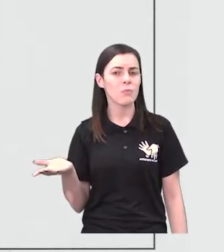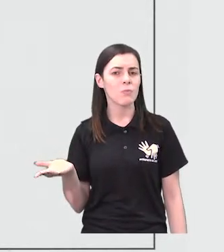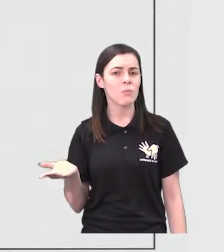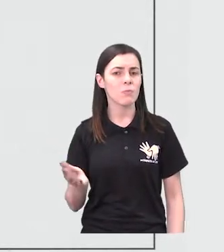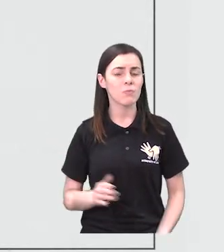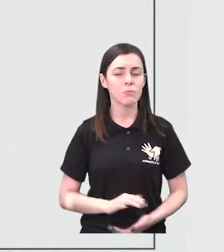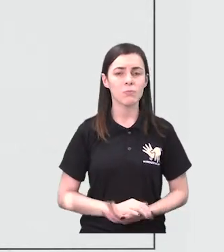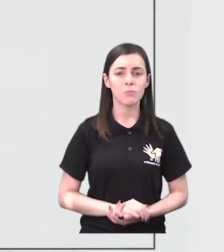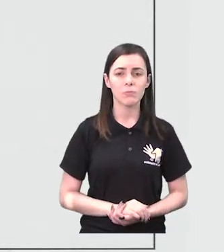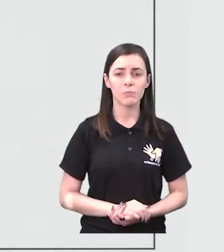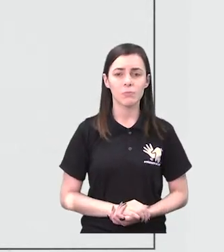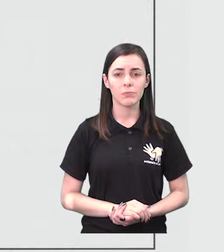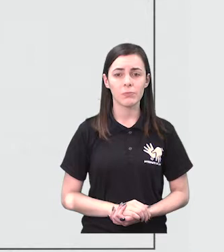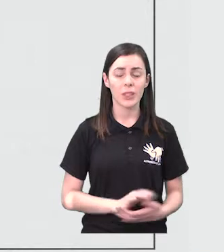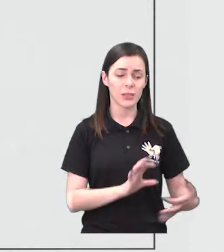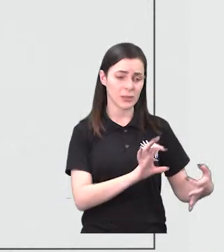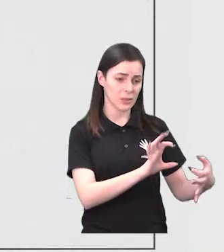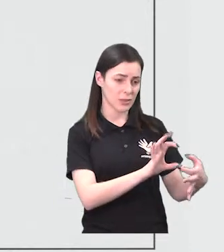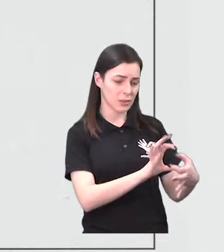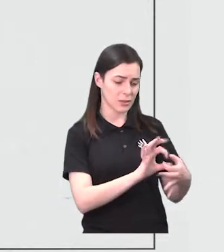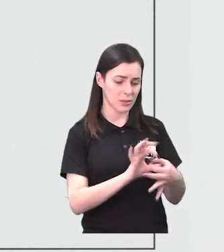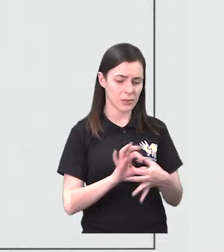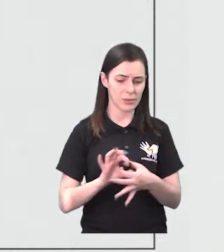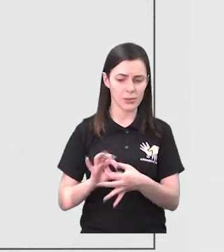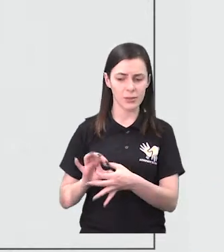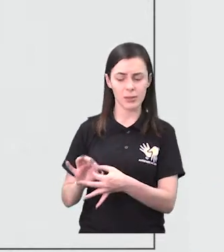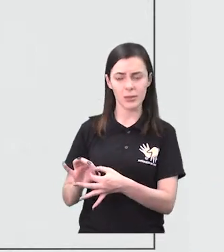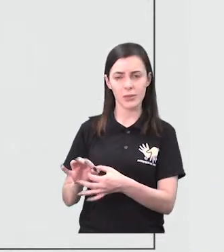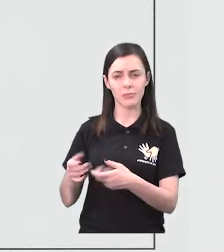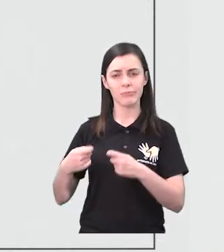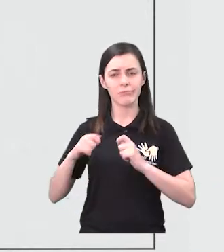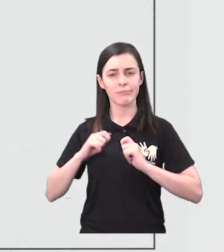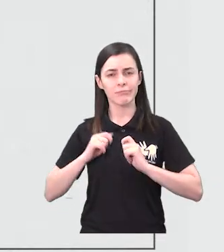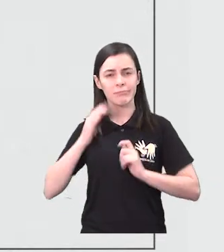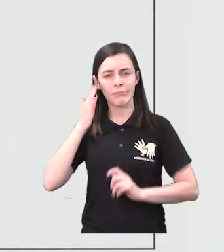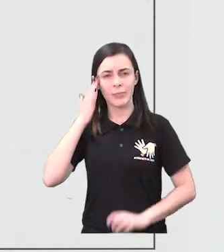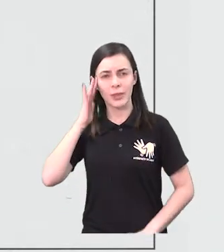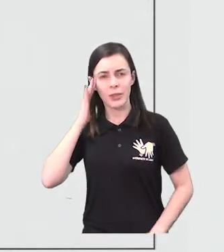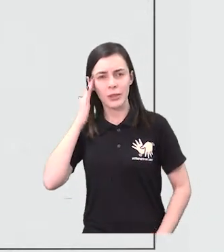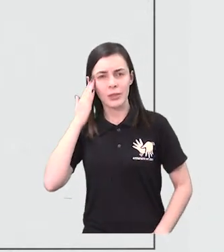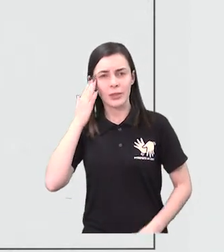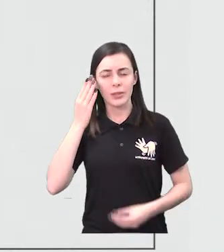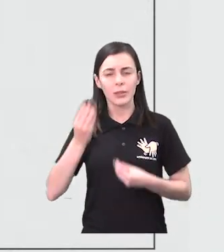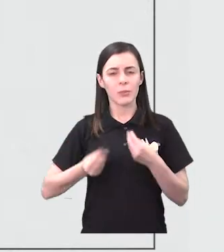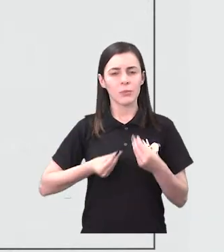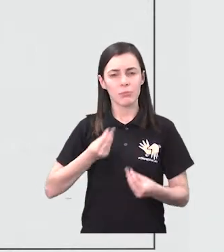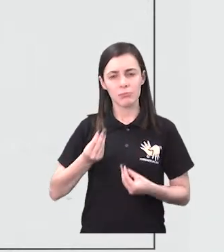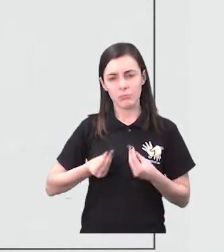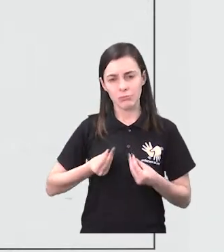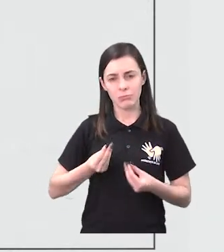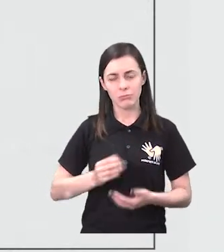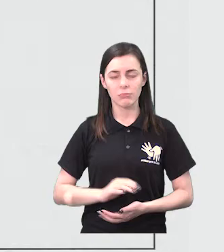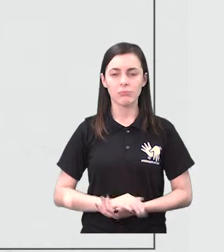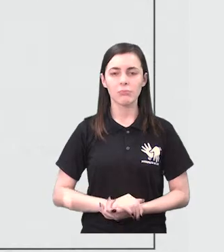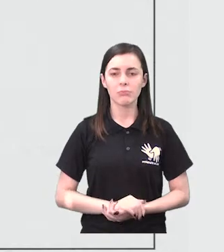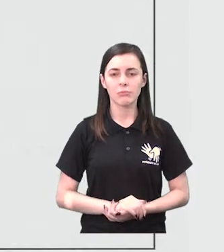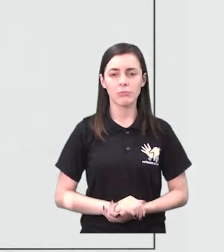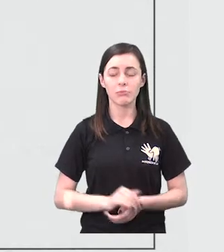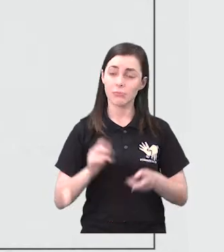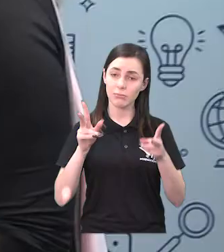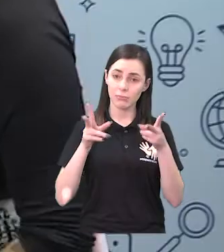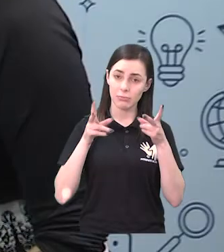texto e aí essa conexão me ajuda a entender o texto de que forma